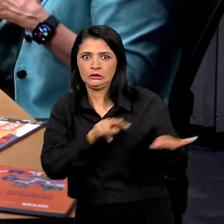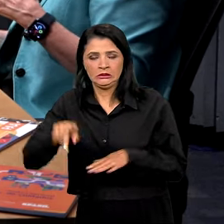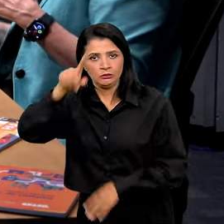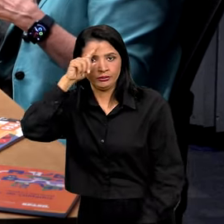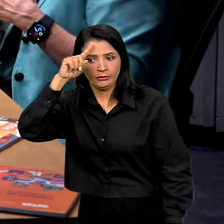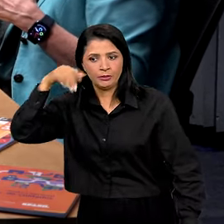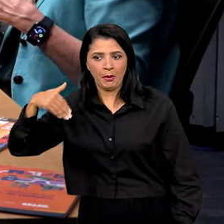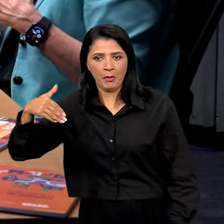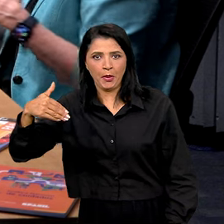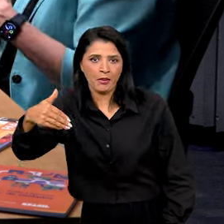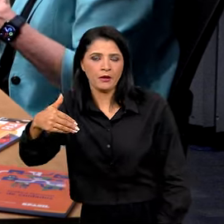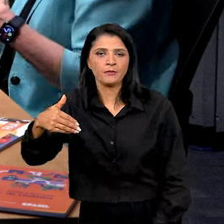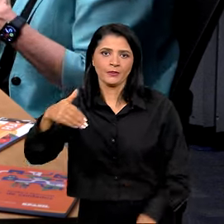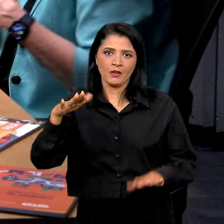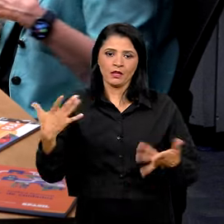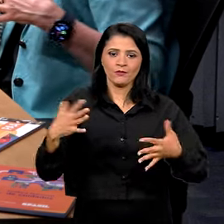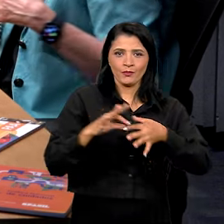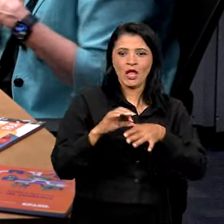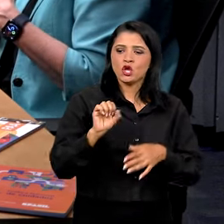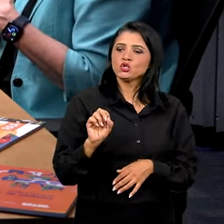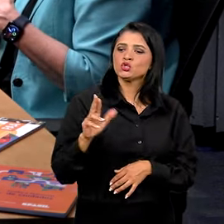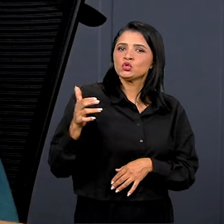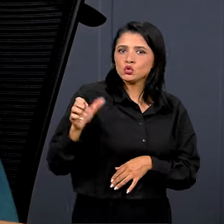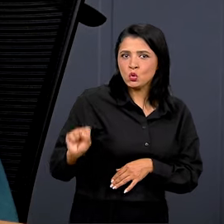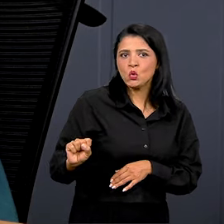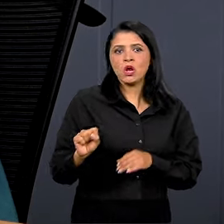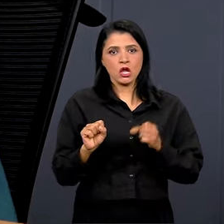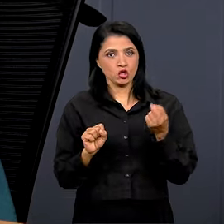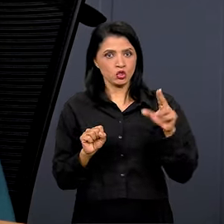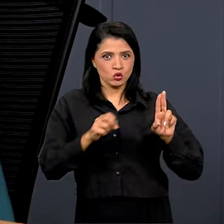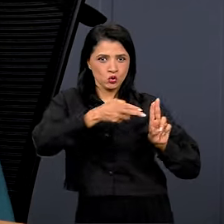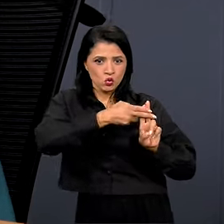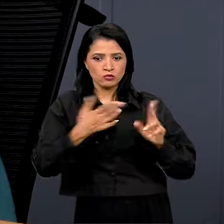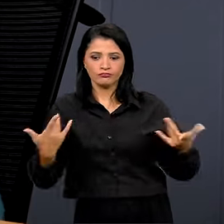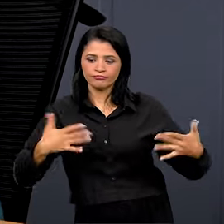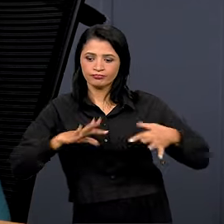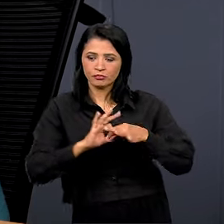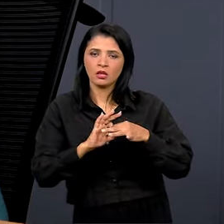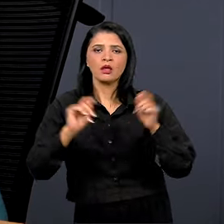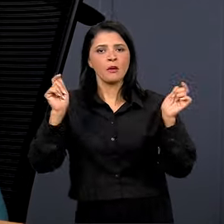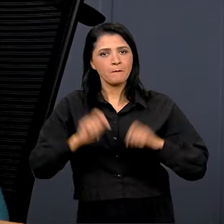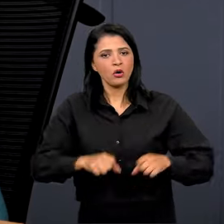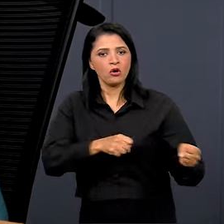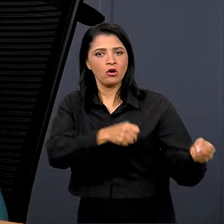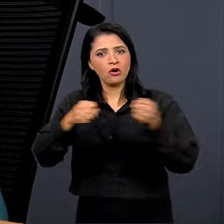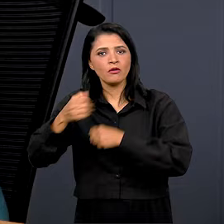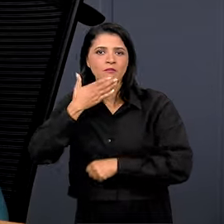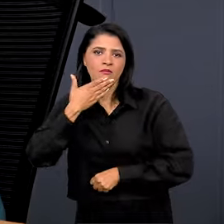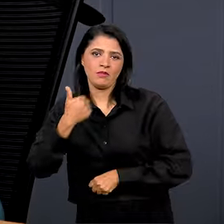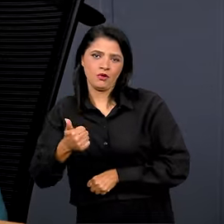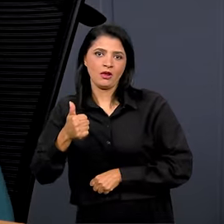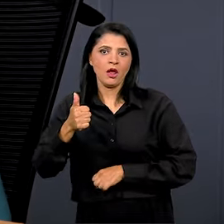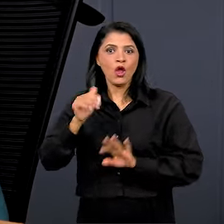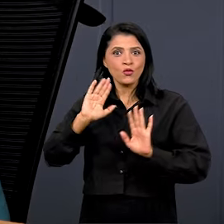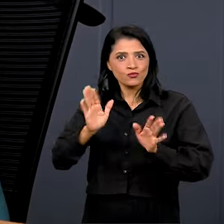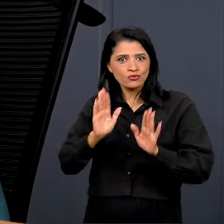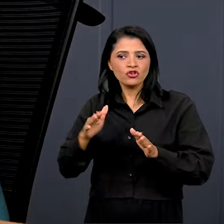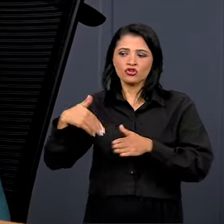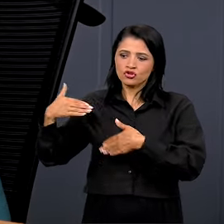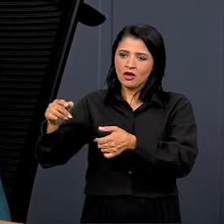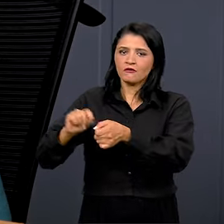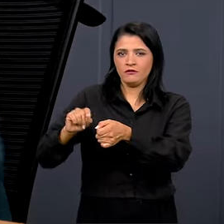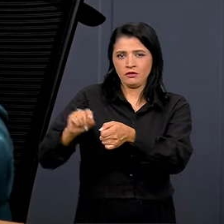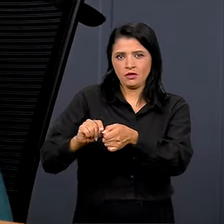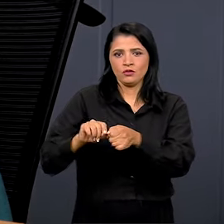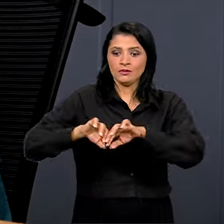aí a integração SUS e sua saúde e assistência social pode potencializar muito o que já vem